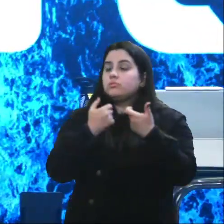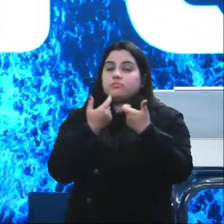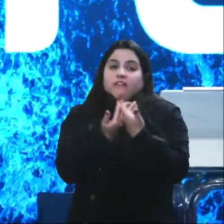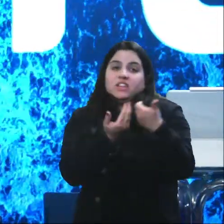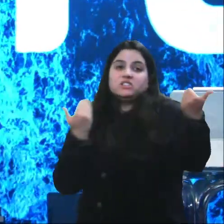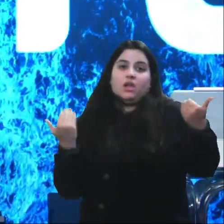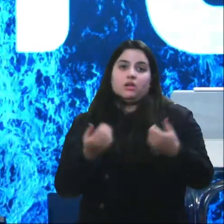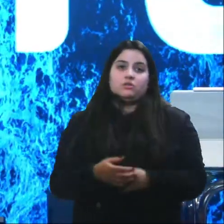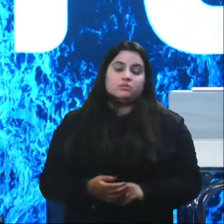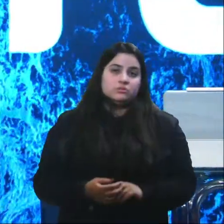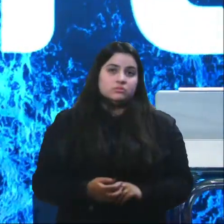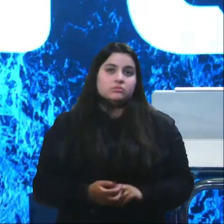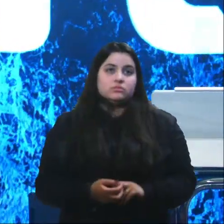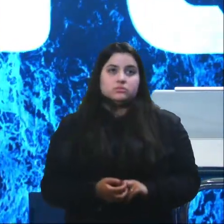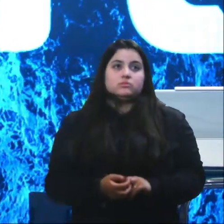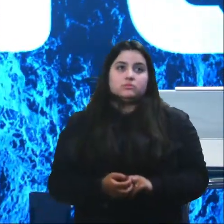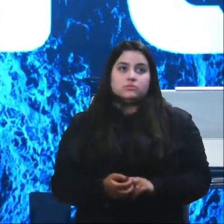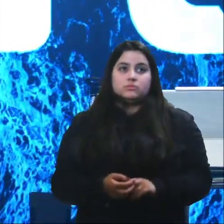termo.